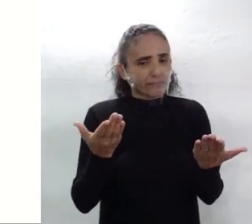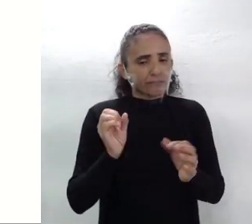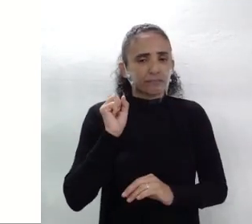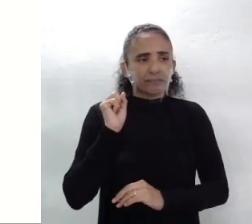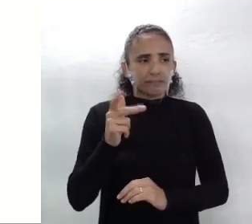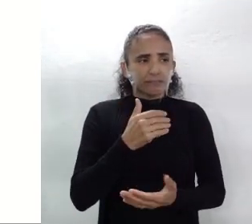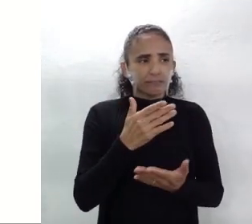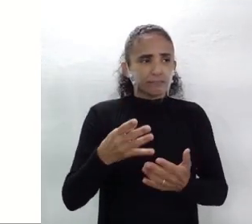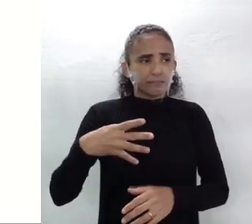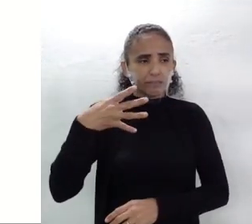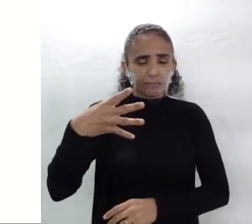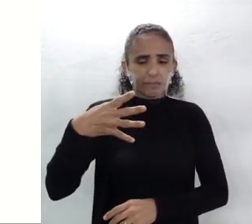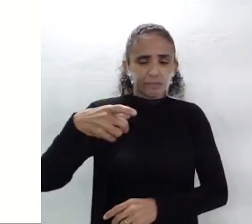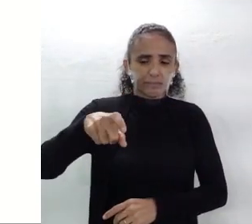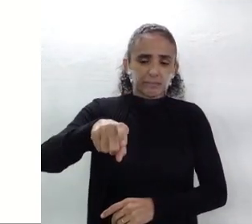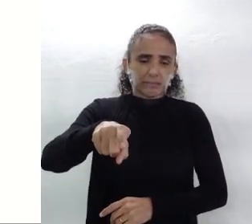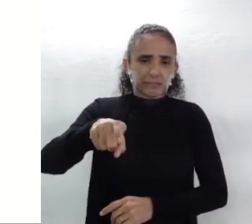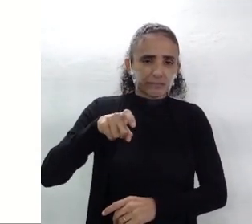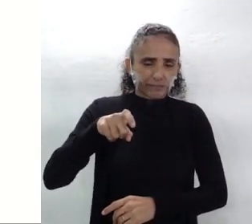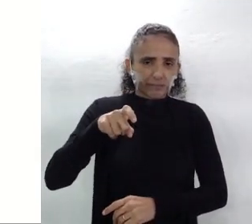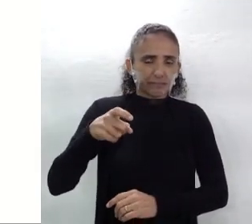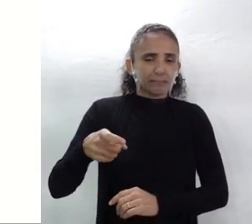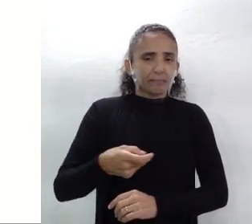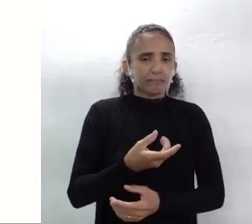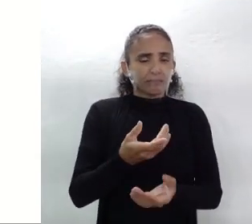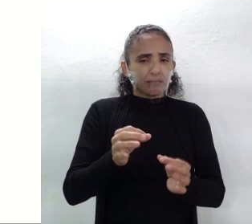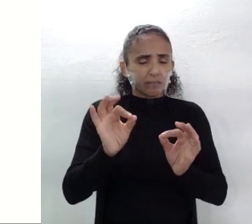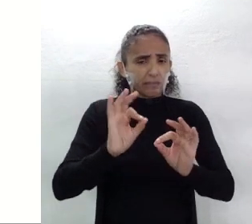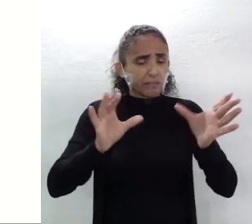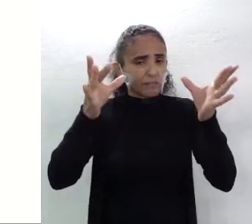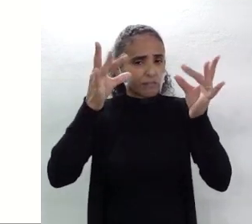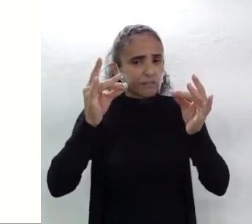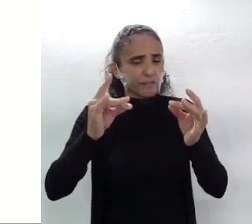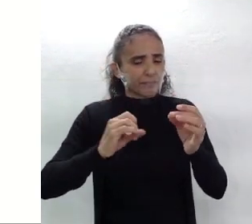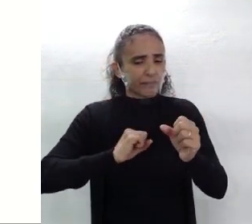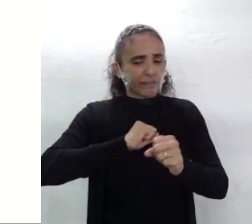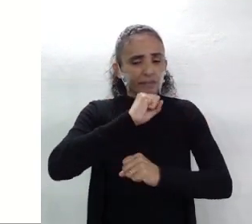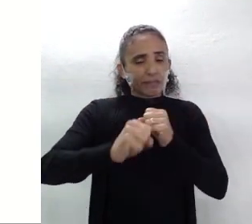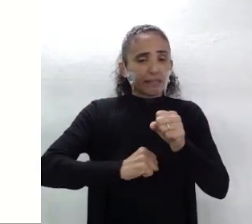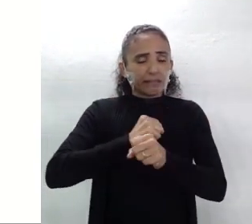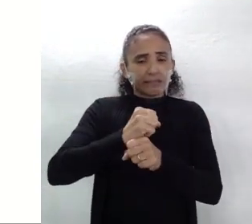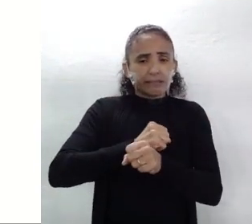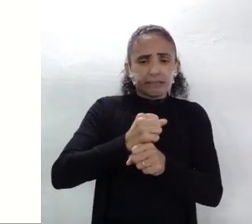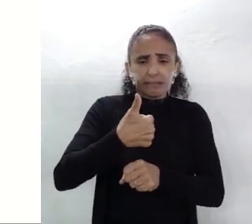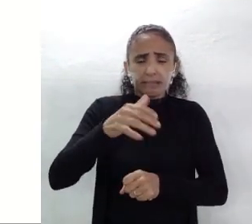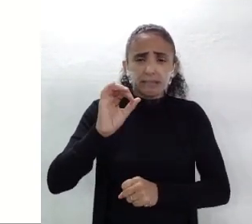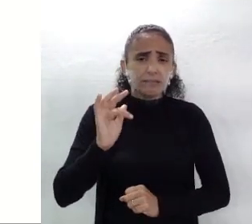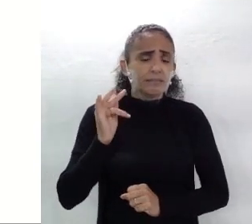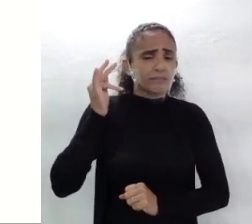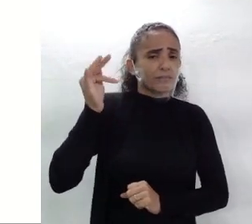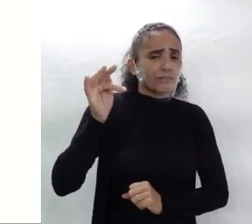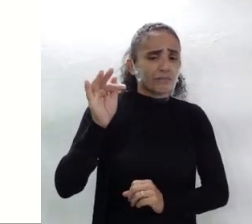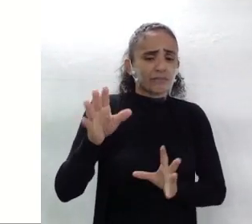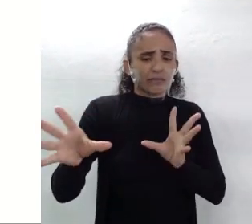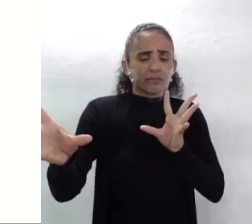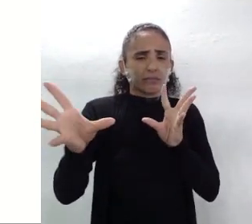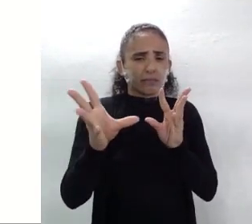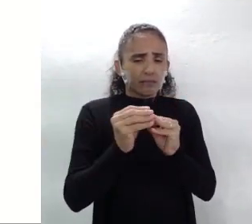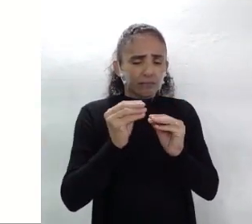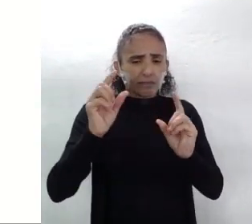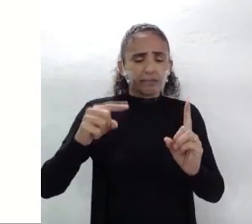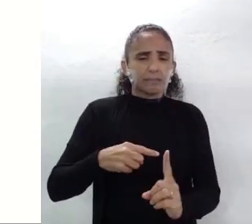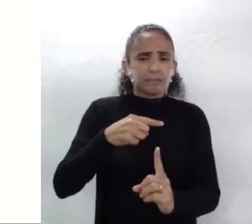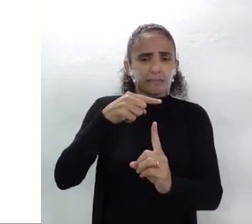aí, 4x. Então veja que a partir daqui a 10 anos, então vou pegar essa idade do filho, somar mais